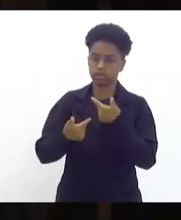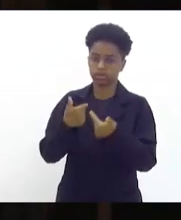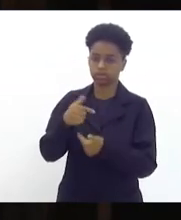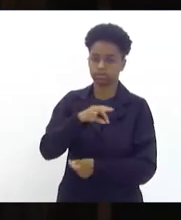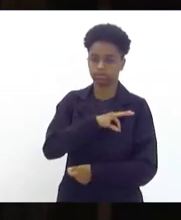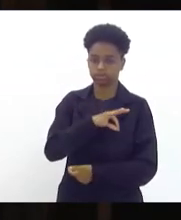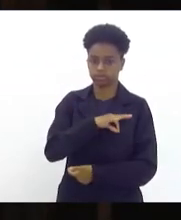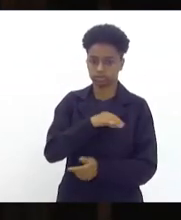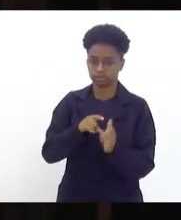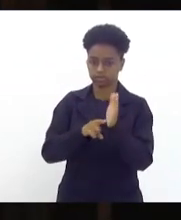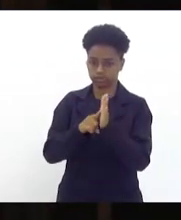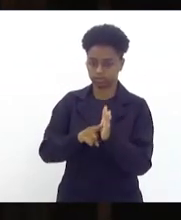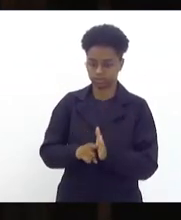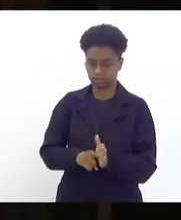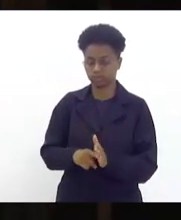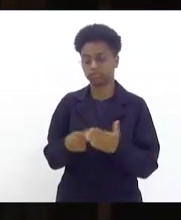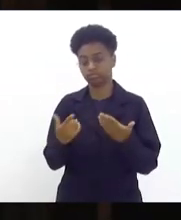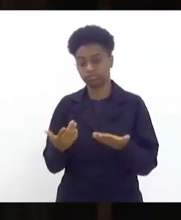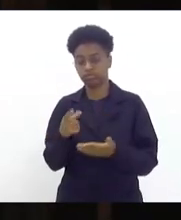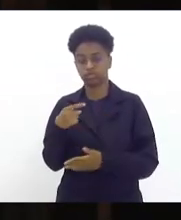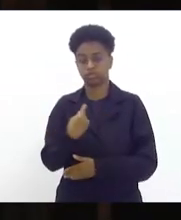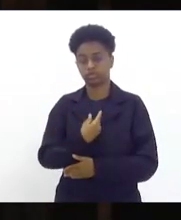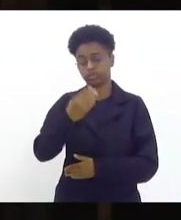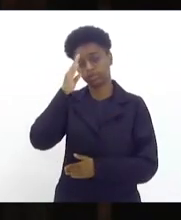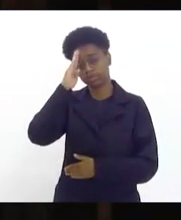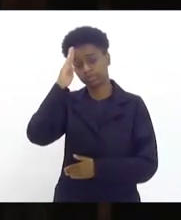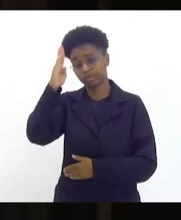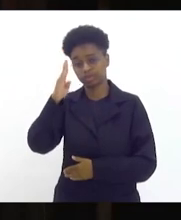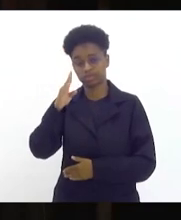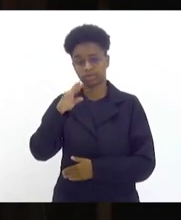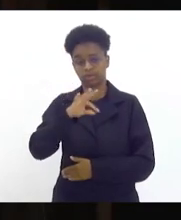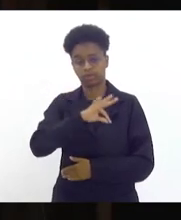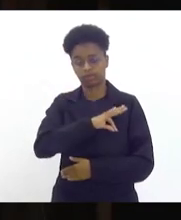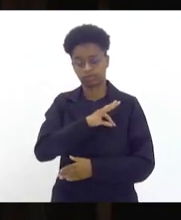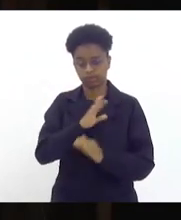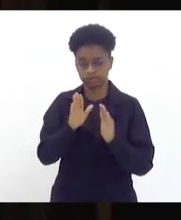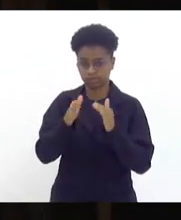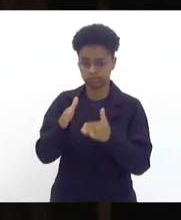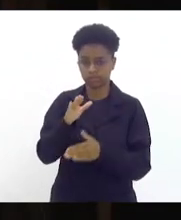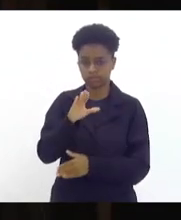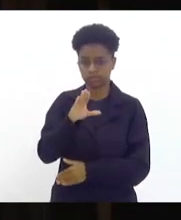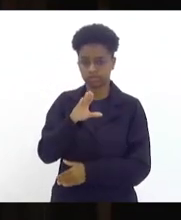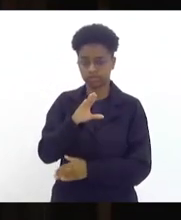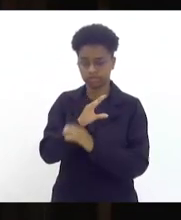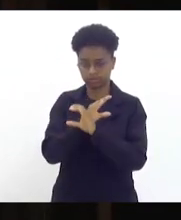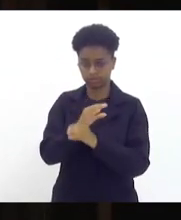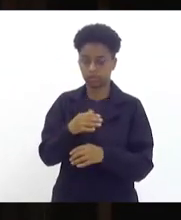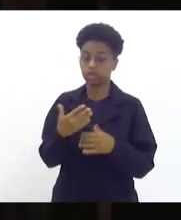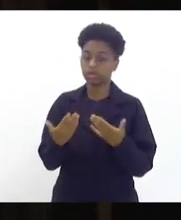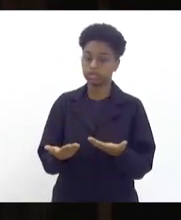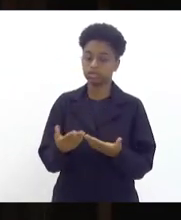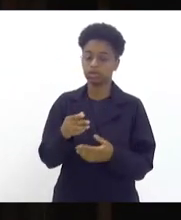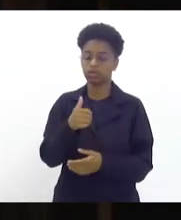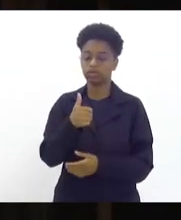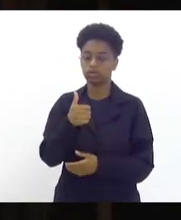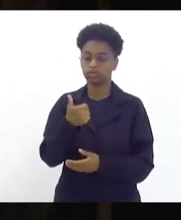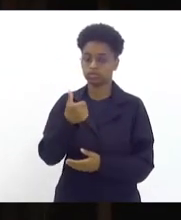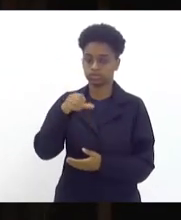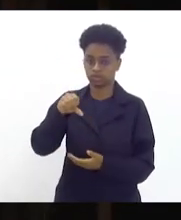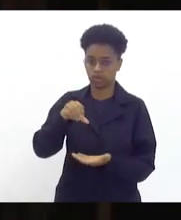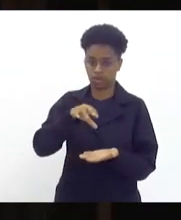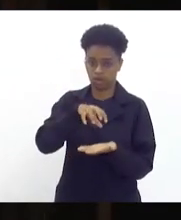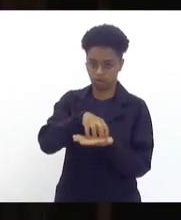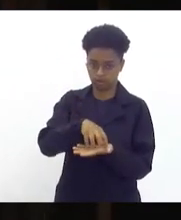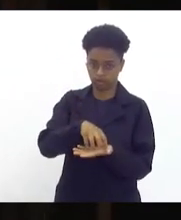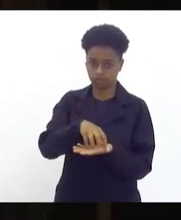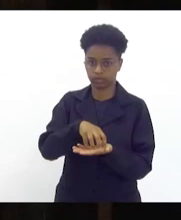que é o nosso mistério principal da da Polícia Civil e a 19 DP esse ano até